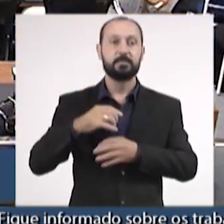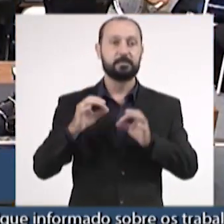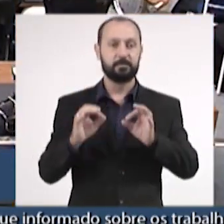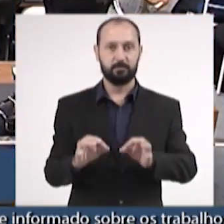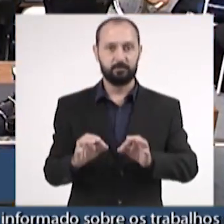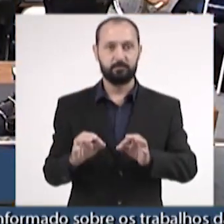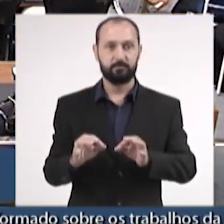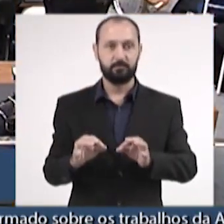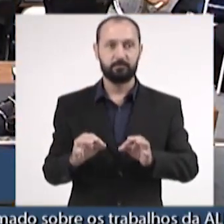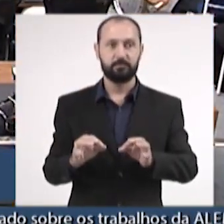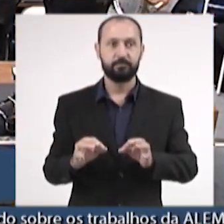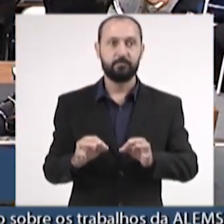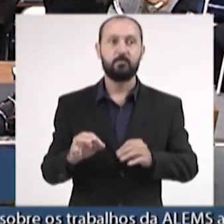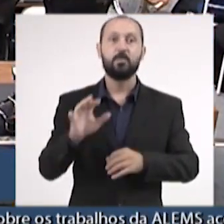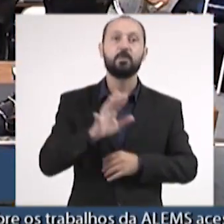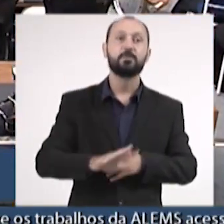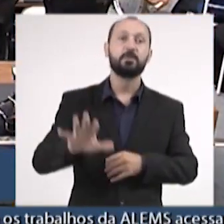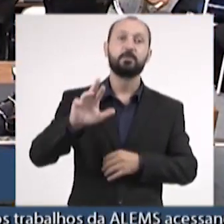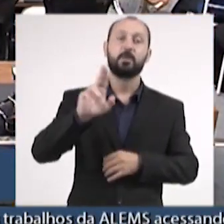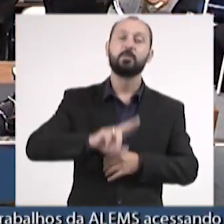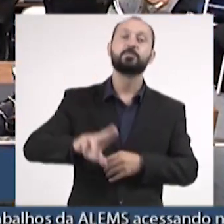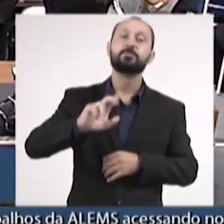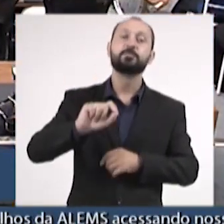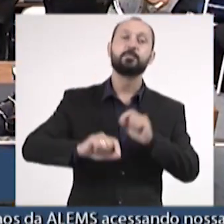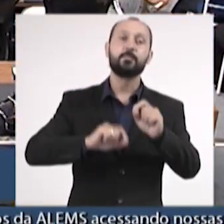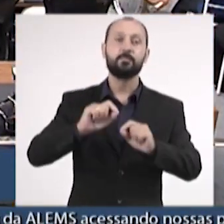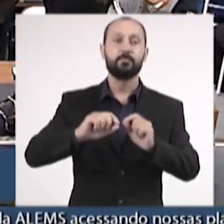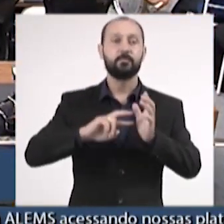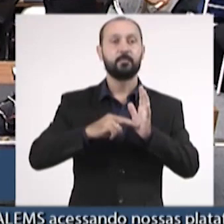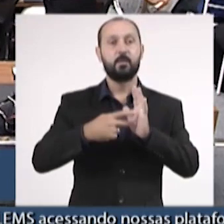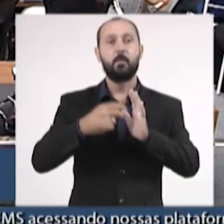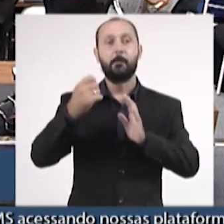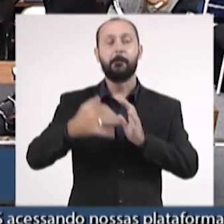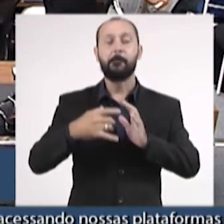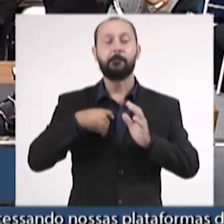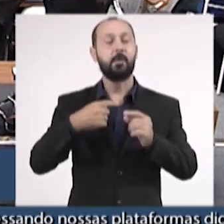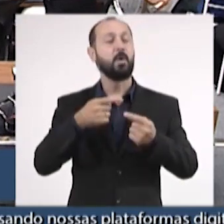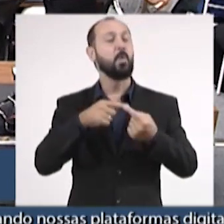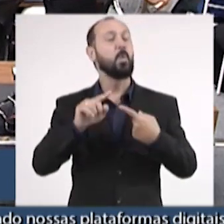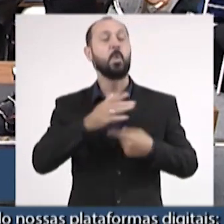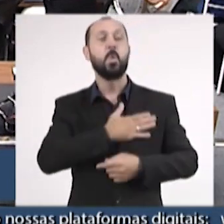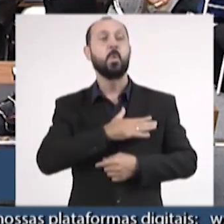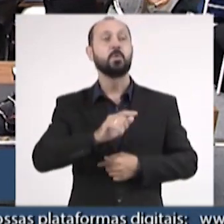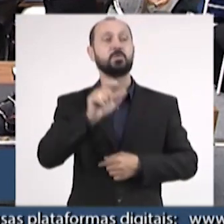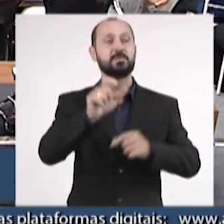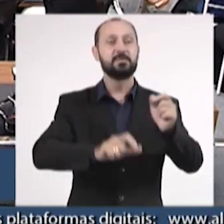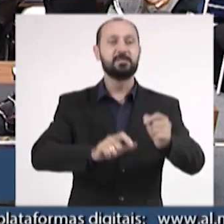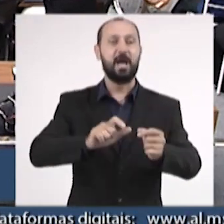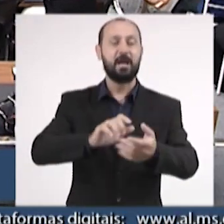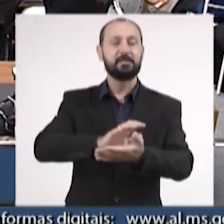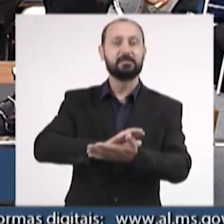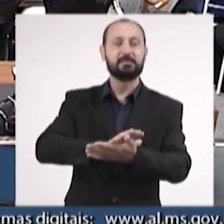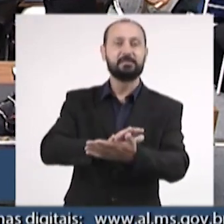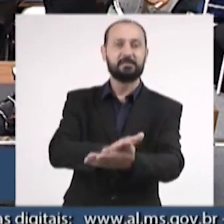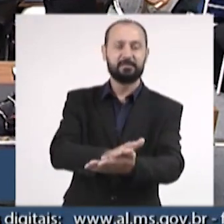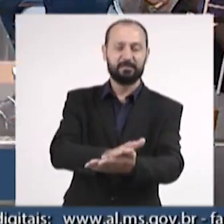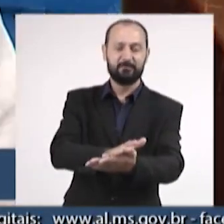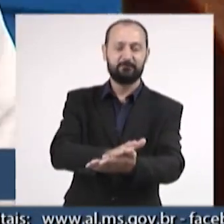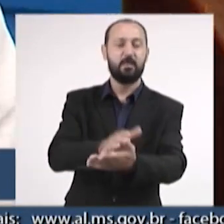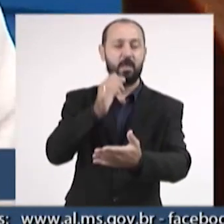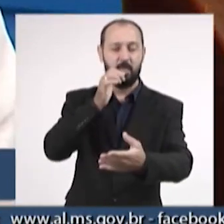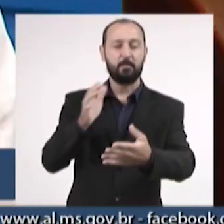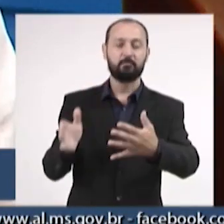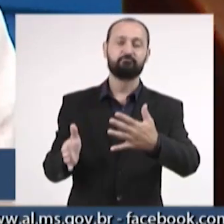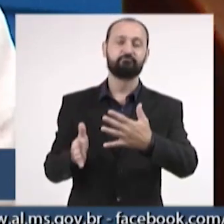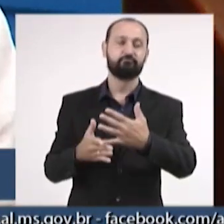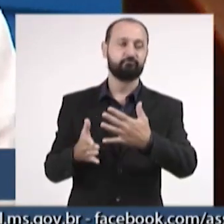exata, em geral é utilizado para se referir à aversão, ao menosprezo, à